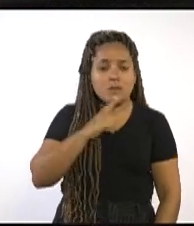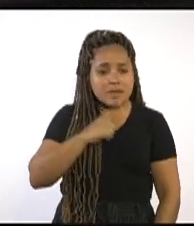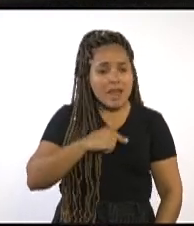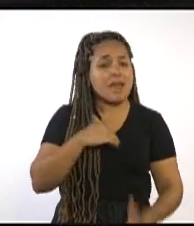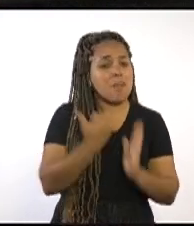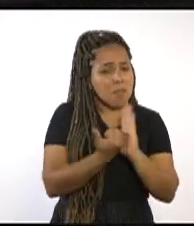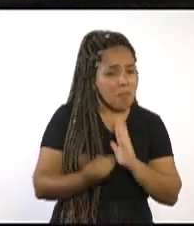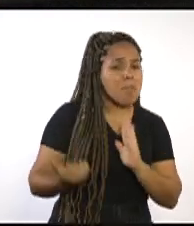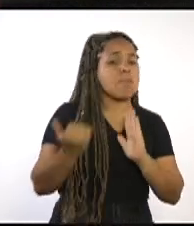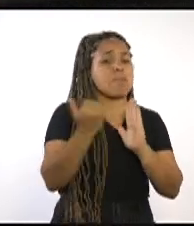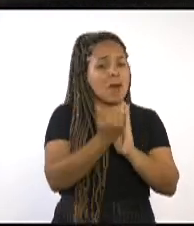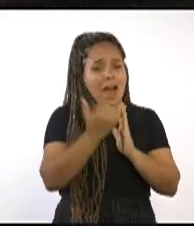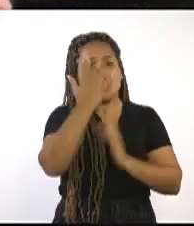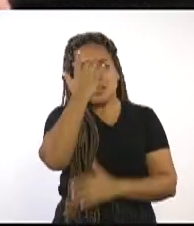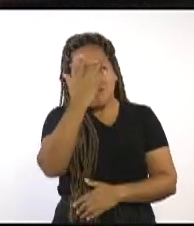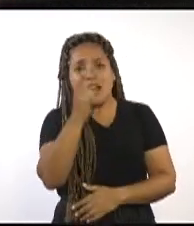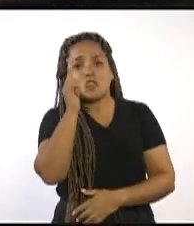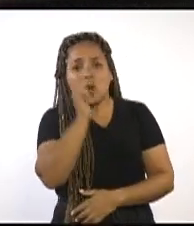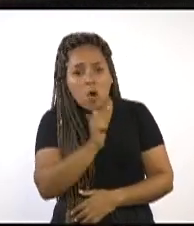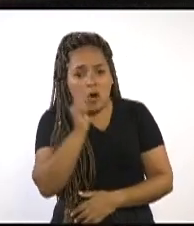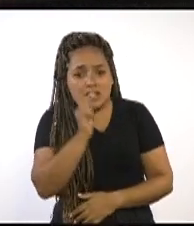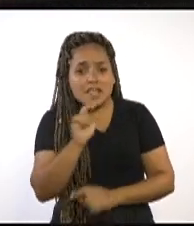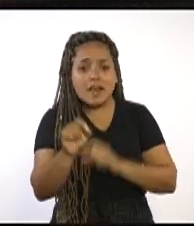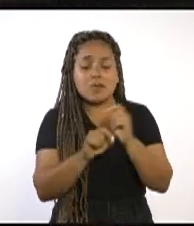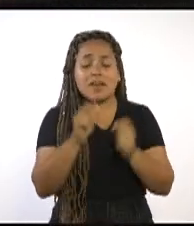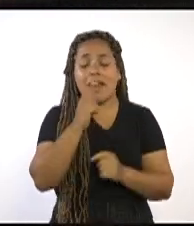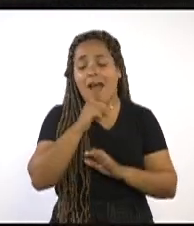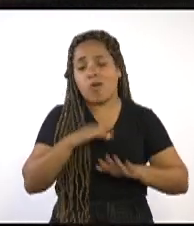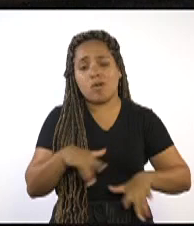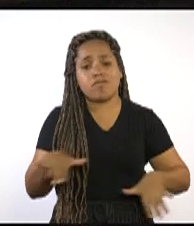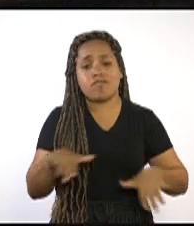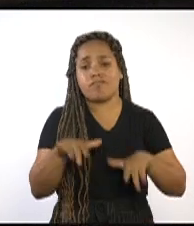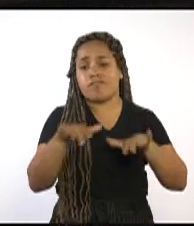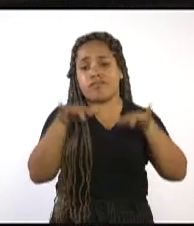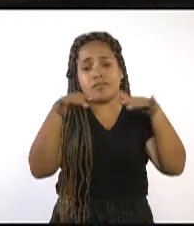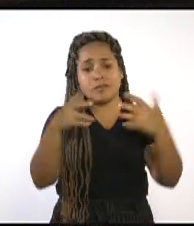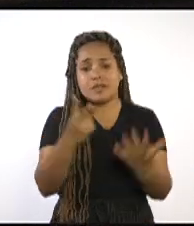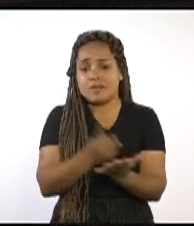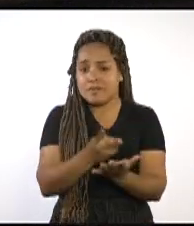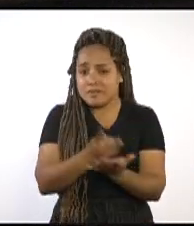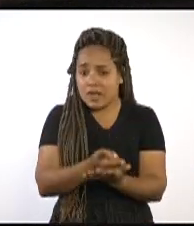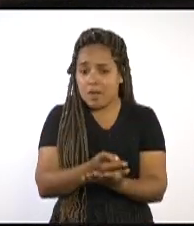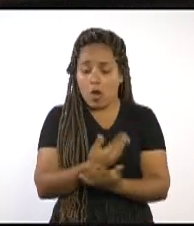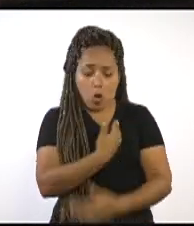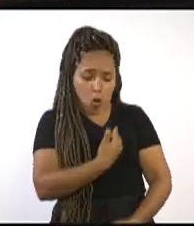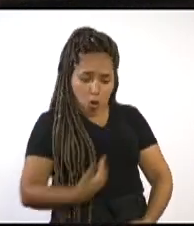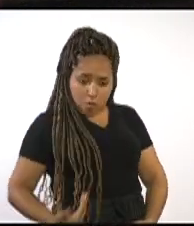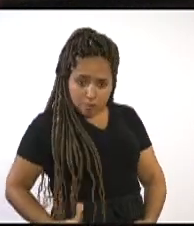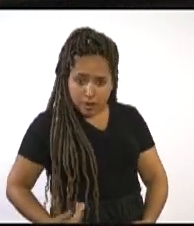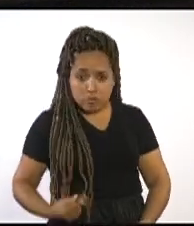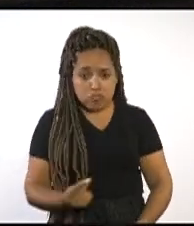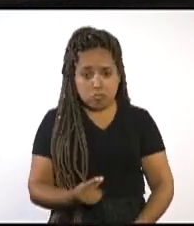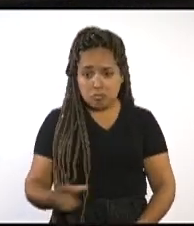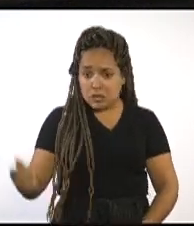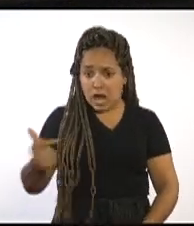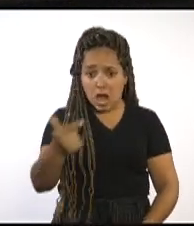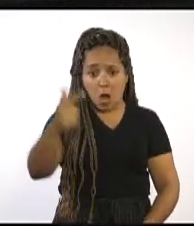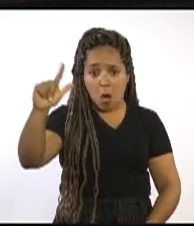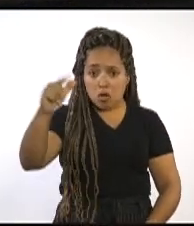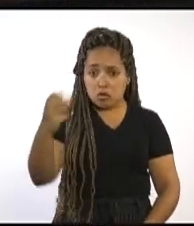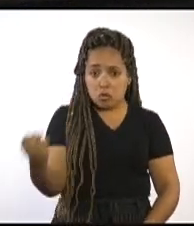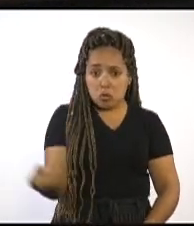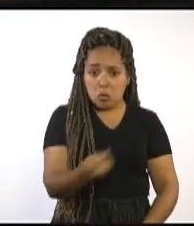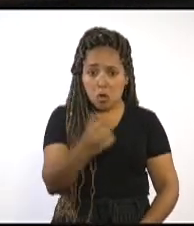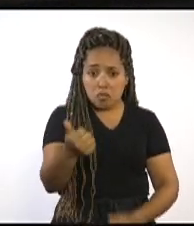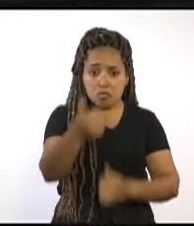que facilita o alagamento. Governos saem, governos entram,